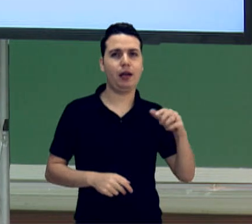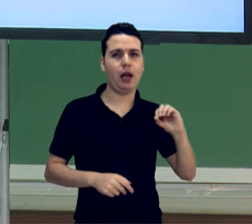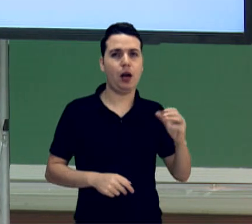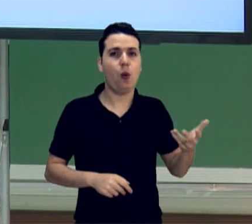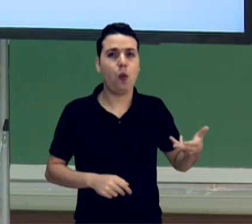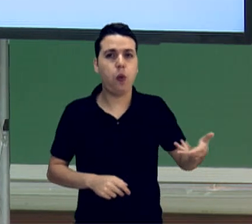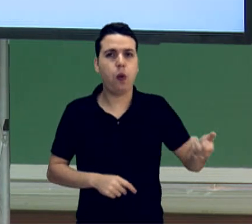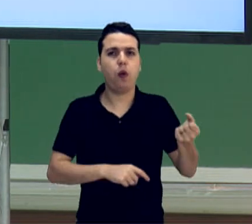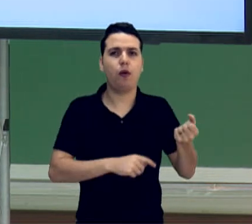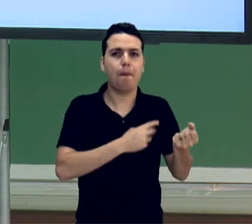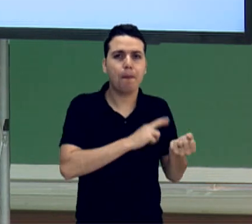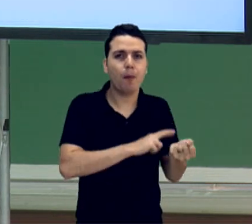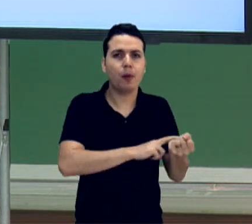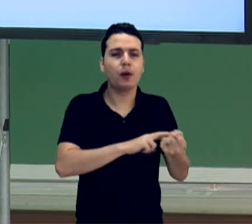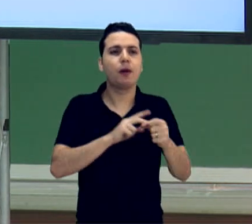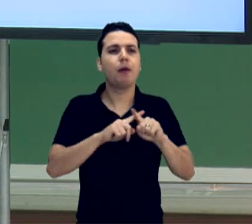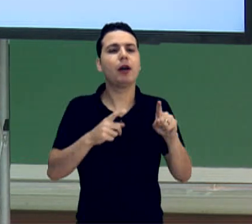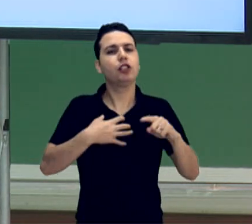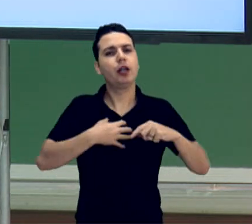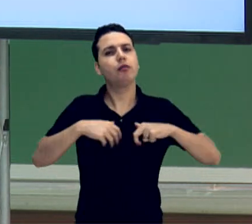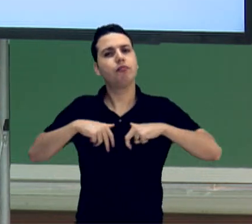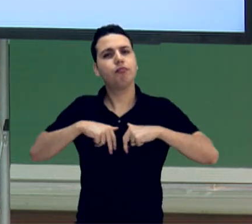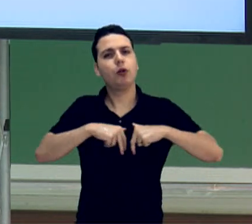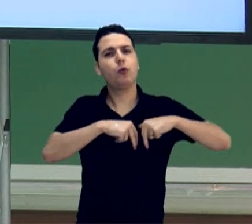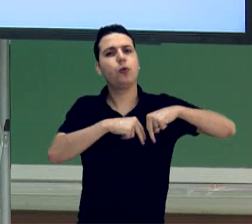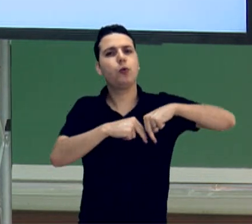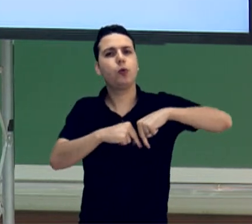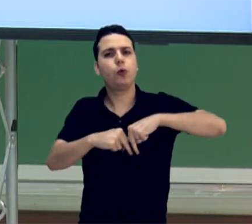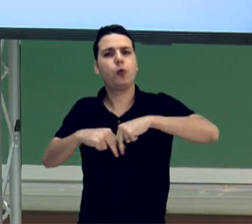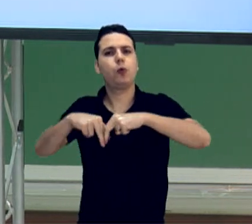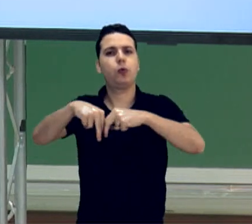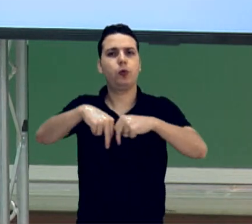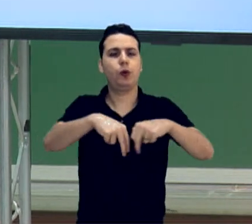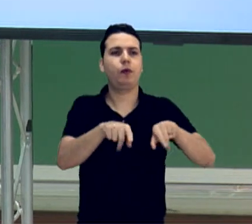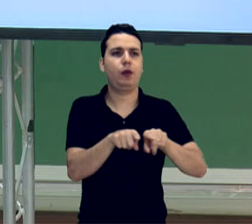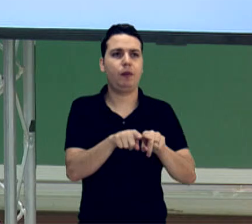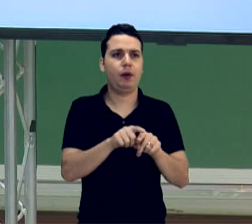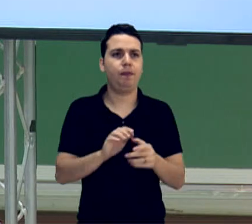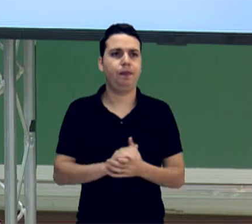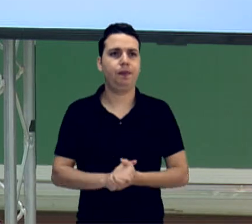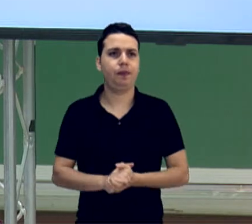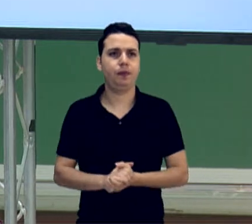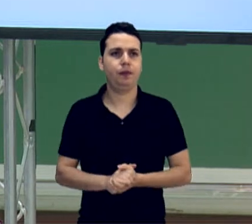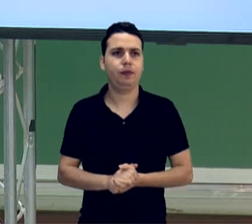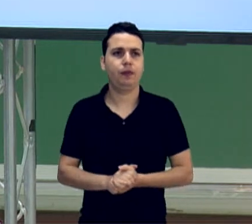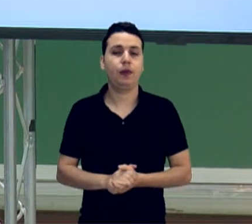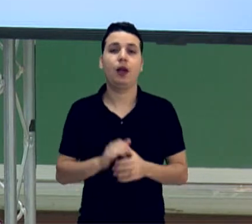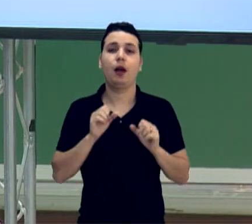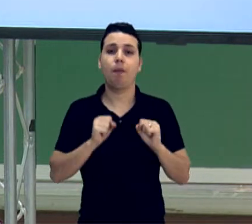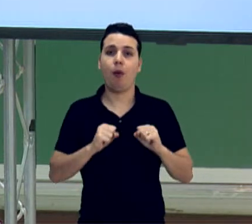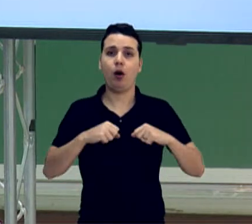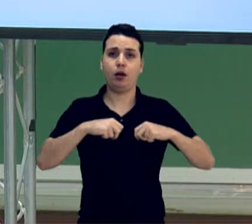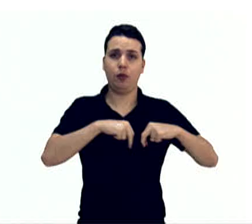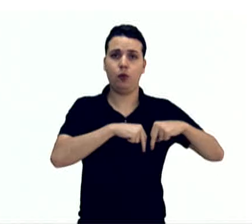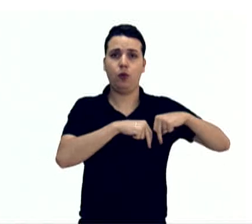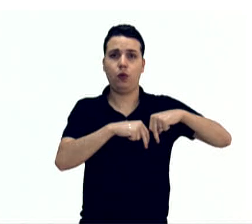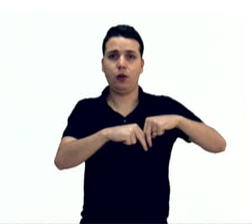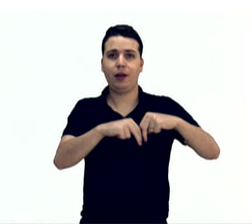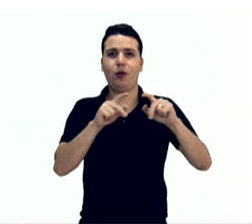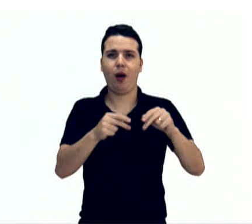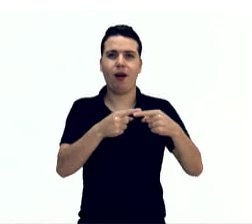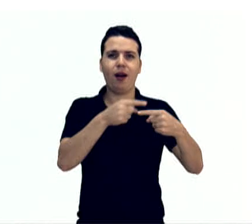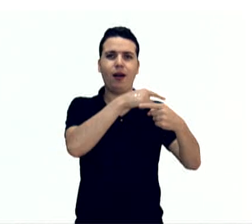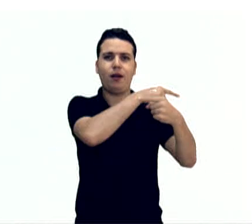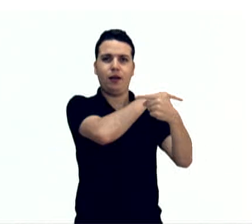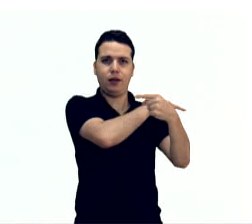mais valseado, deslizando. Então, o chamamé podendo ser dançado aos pares ou sapateado na sua origem. Então,